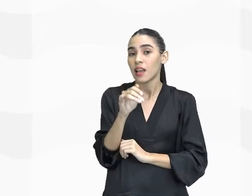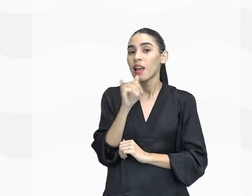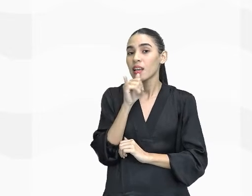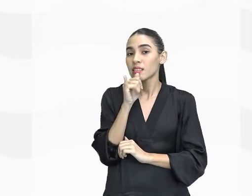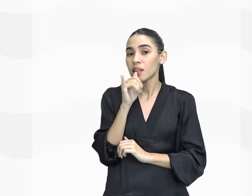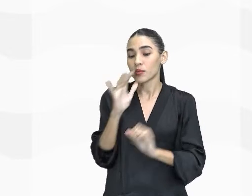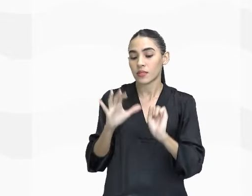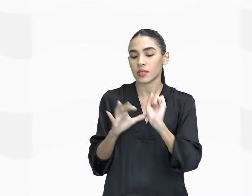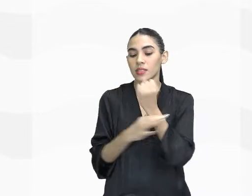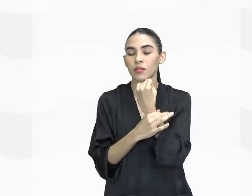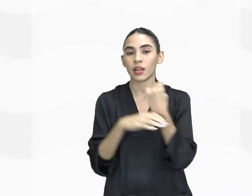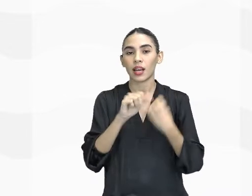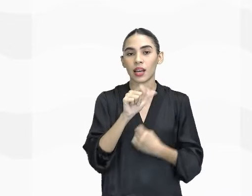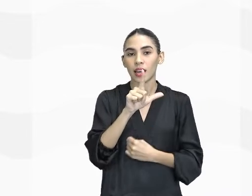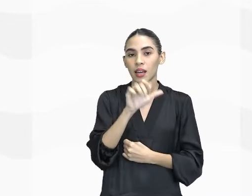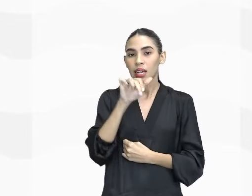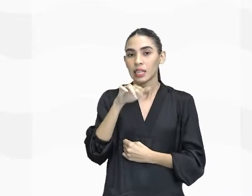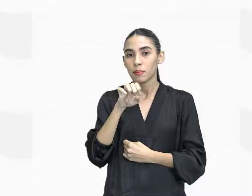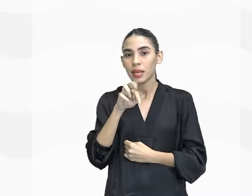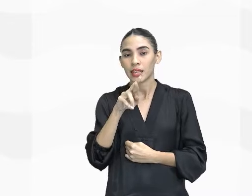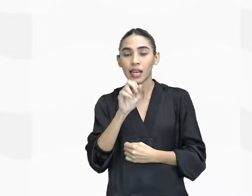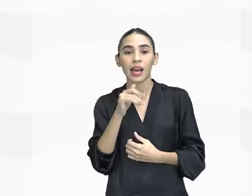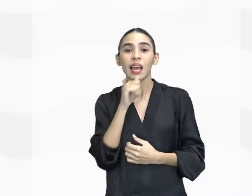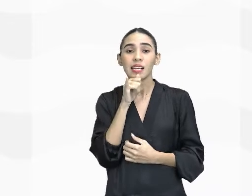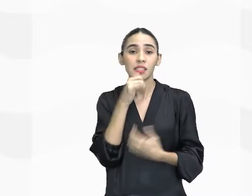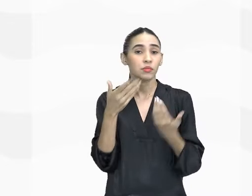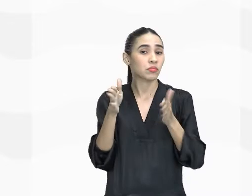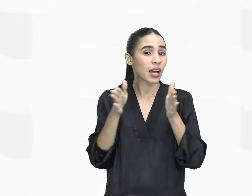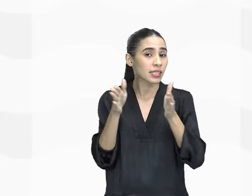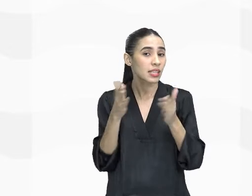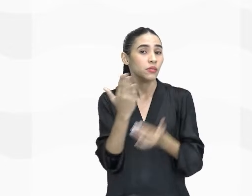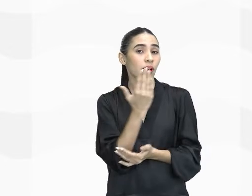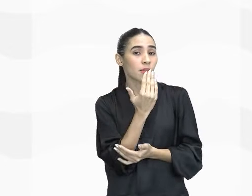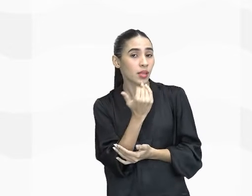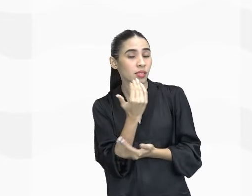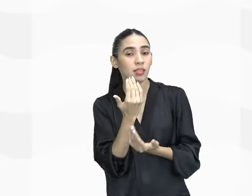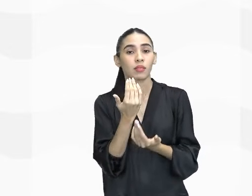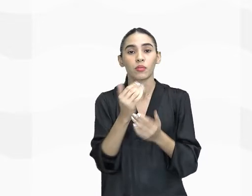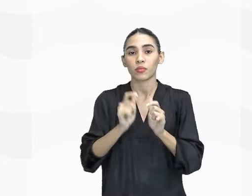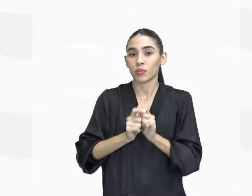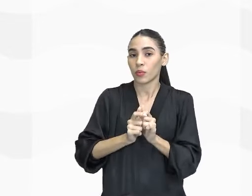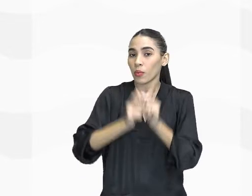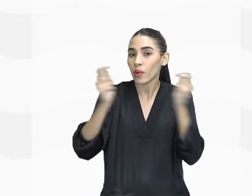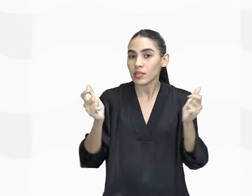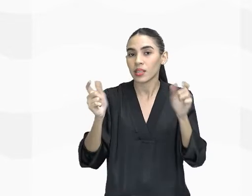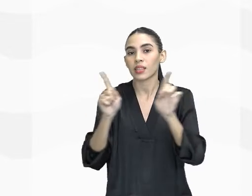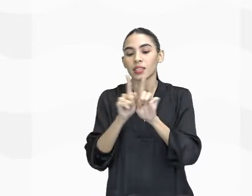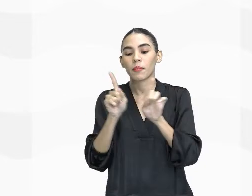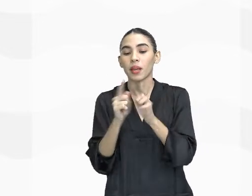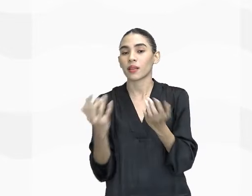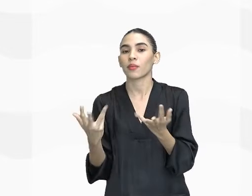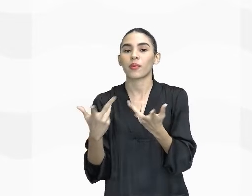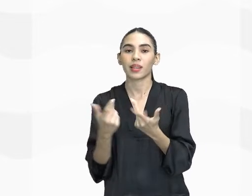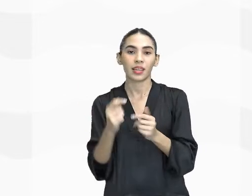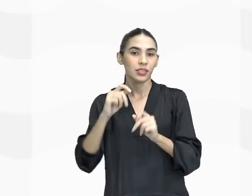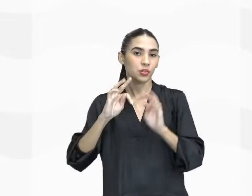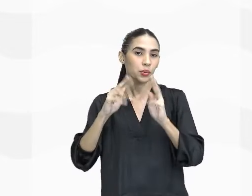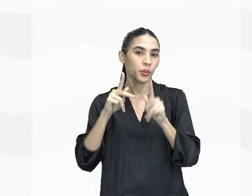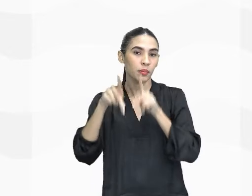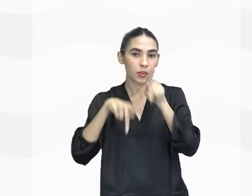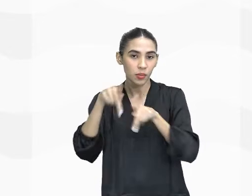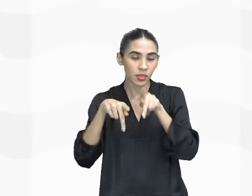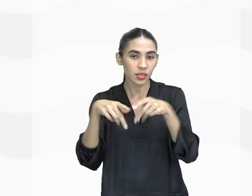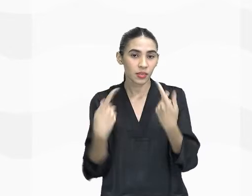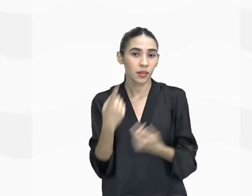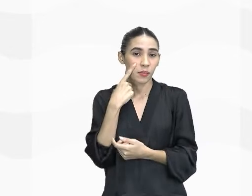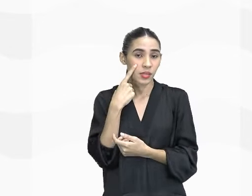de segurança alimentar, a gente está falando, né, do acesso à alimentação, né, de quantidade e qualidade para toda a população. Então, o que a